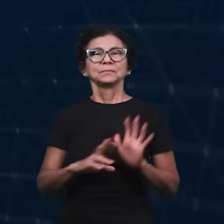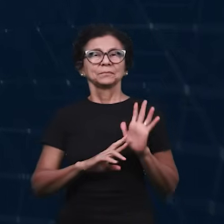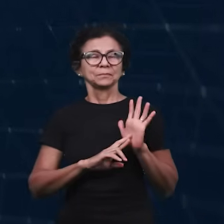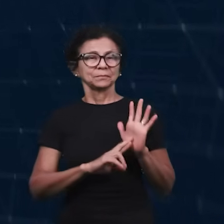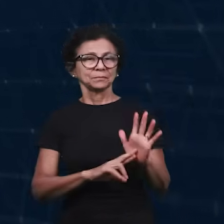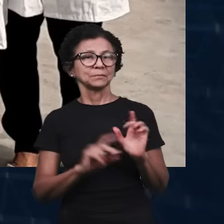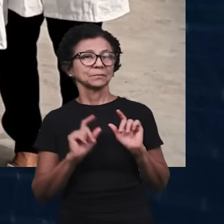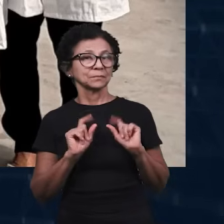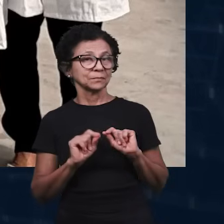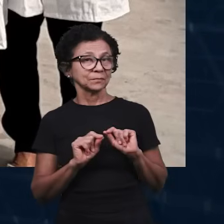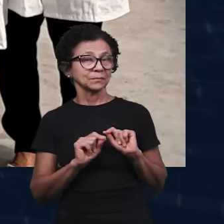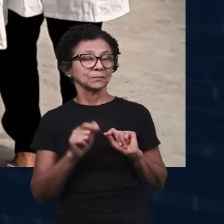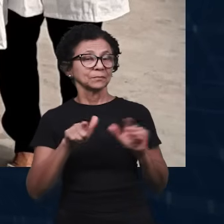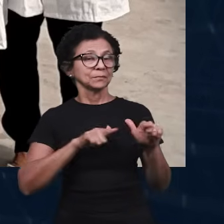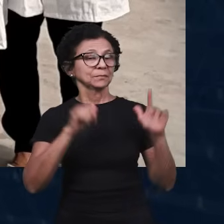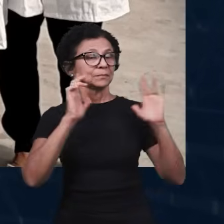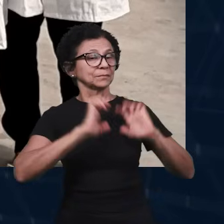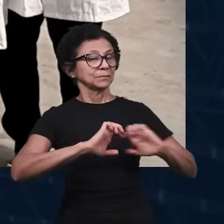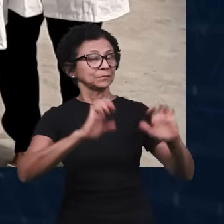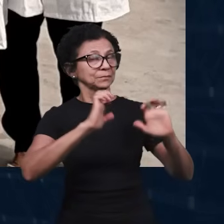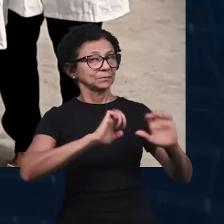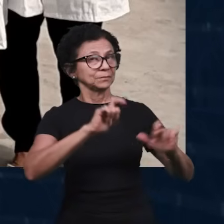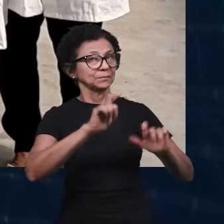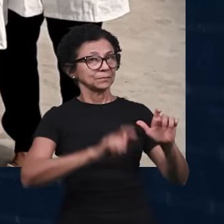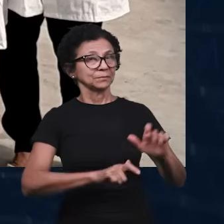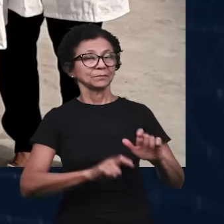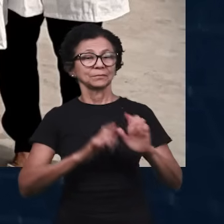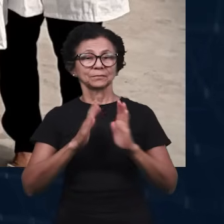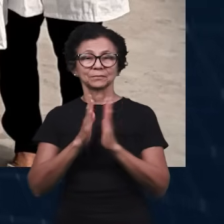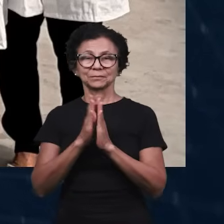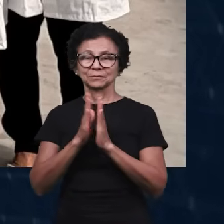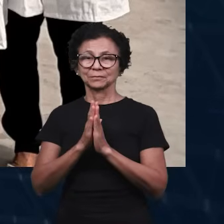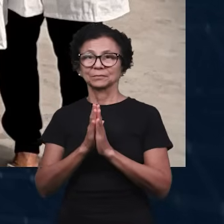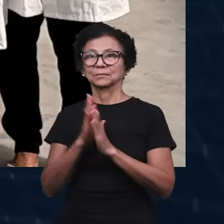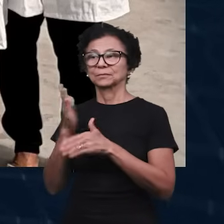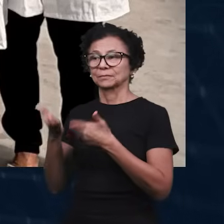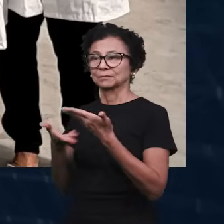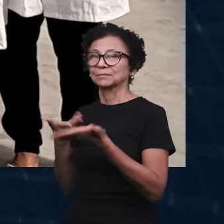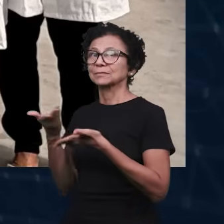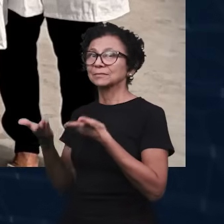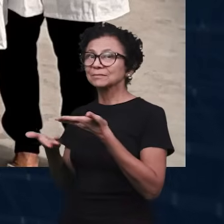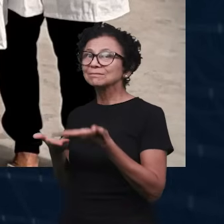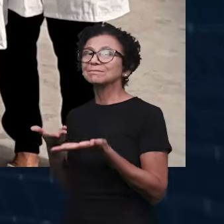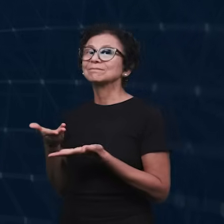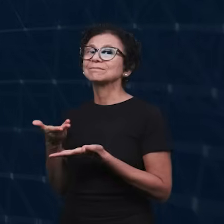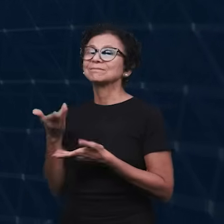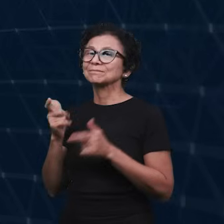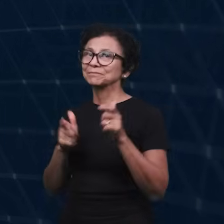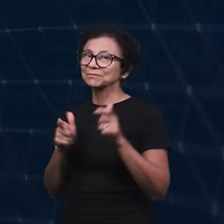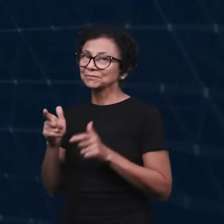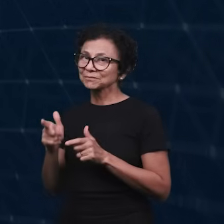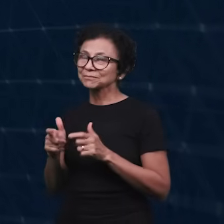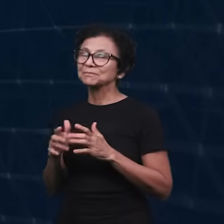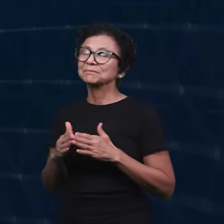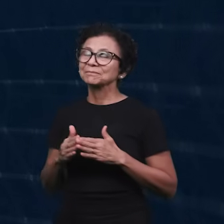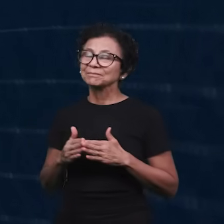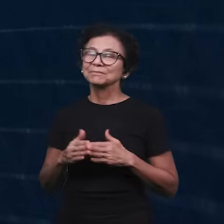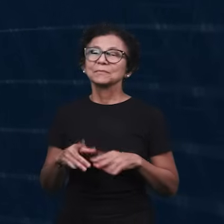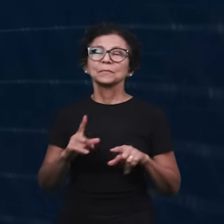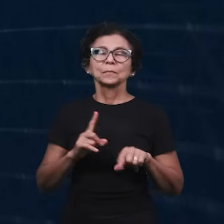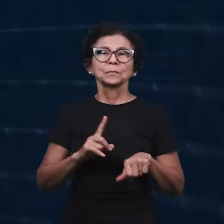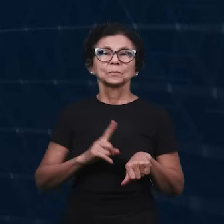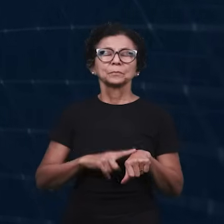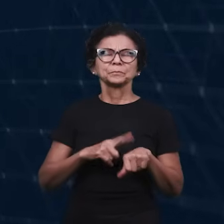representou o fruto do trabalho de evangelização, da perseverança em oração e da assistência que a igreja tem dedicado às vidas